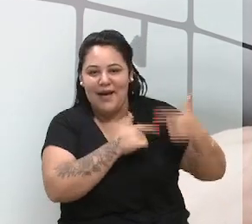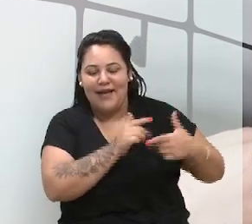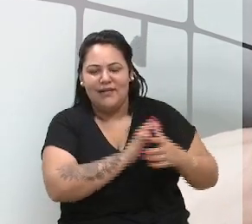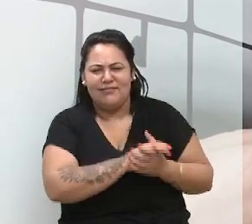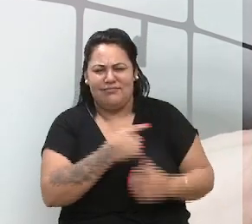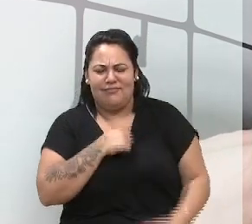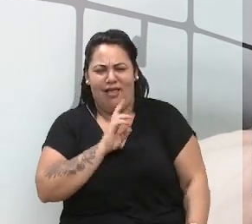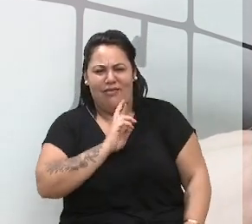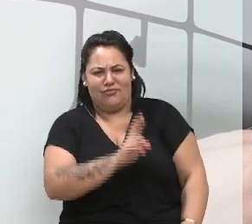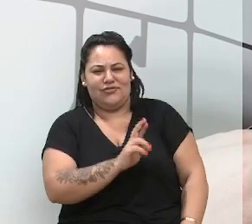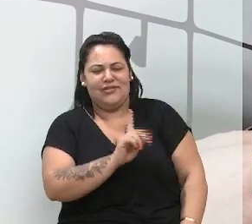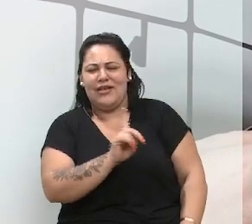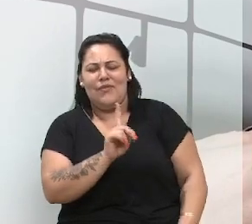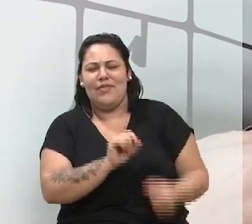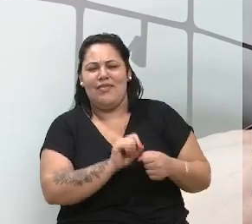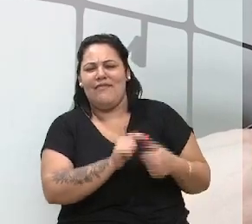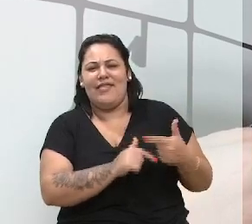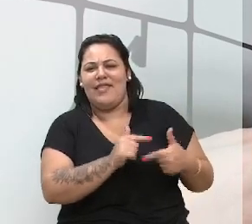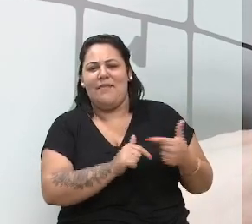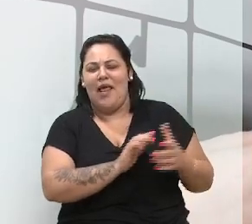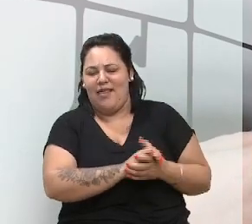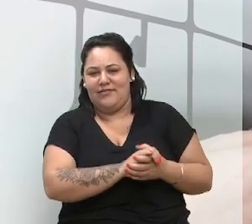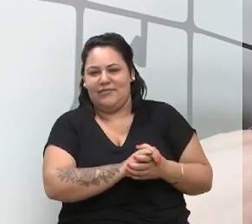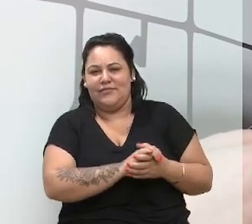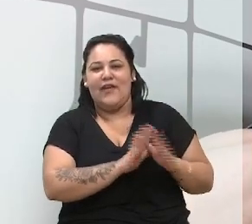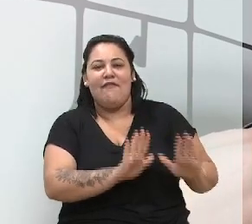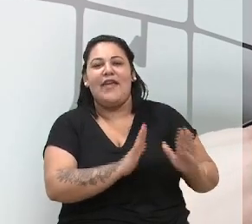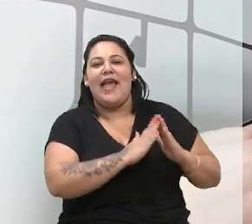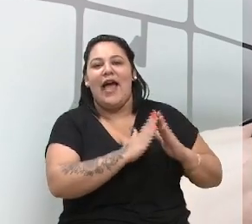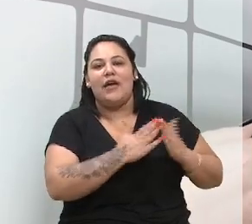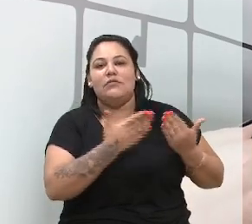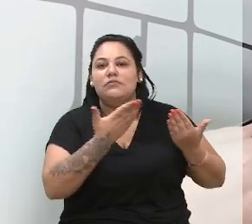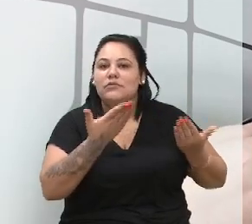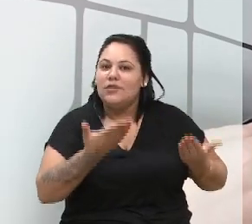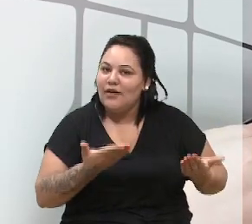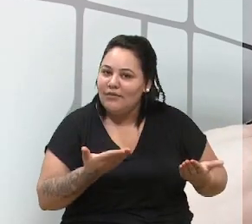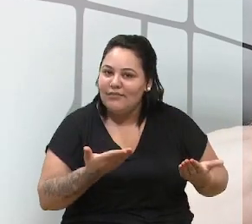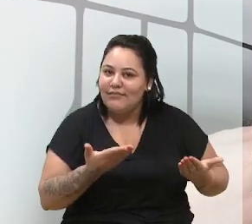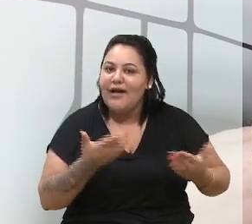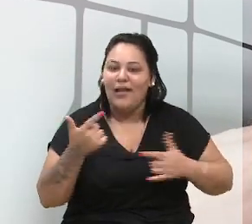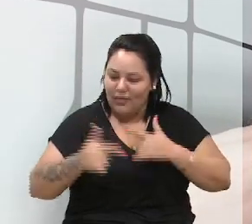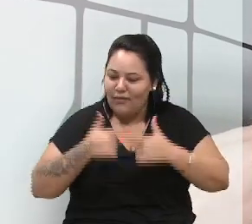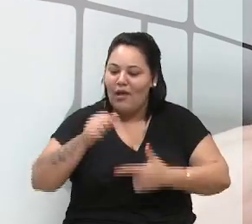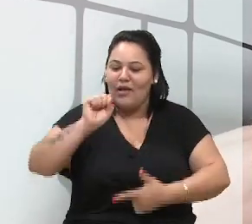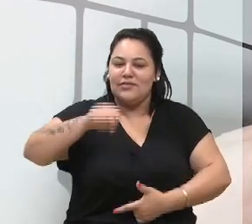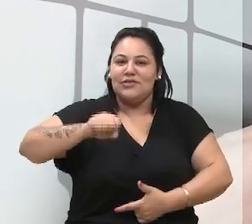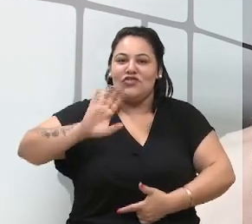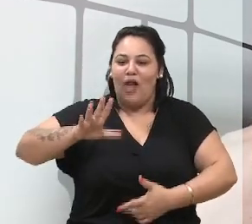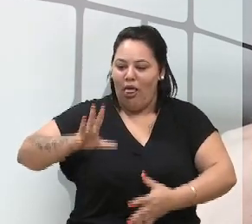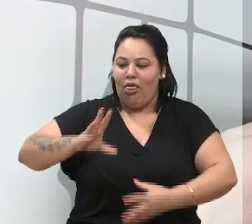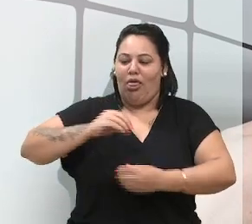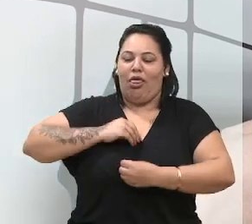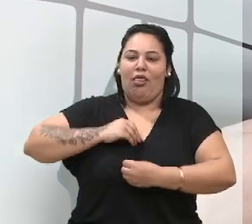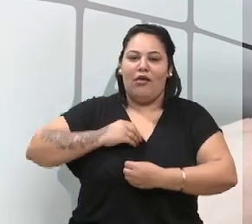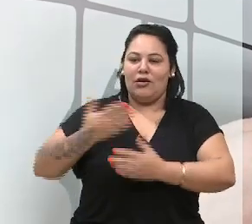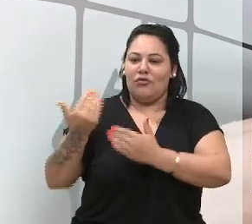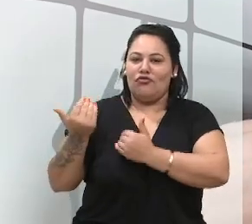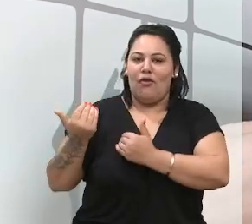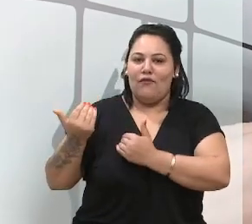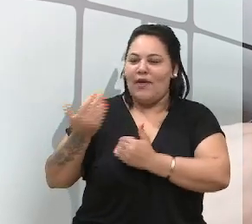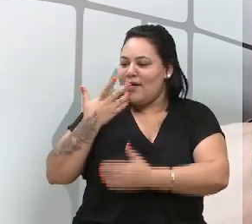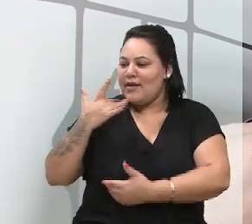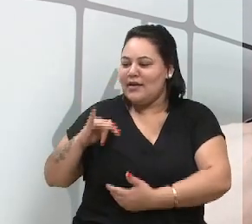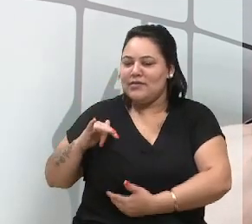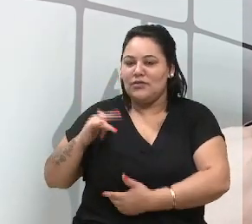tá introjetado na criança no adolescente no adulto que aquele trabalho de casa não é